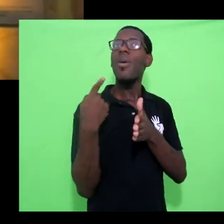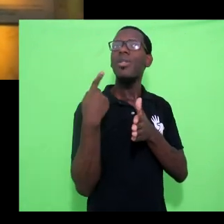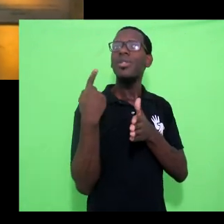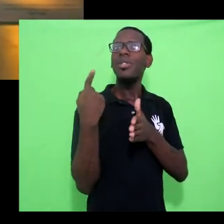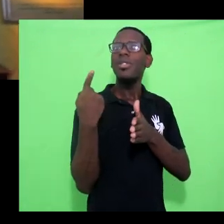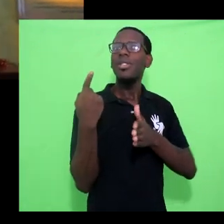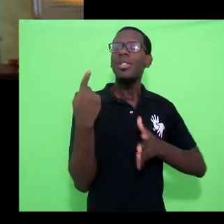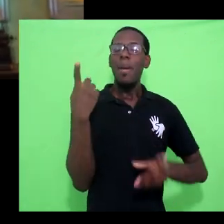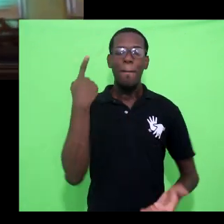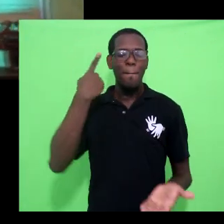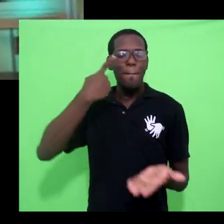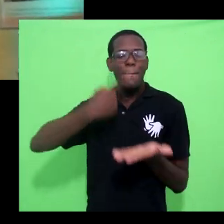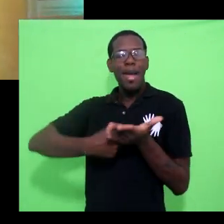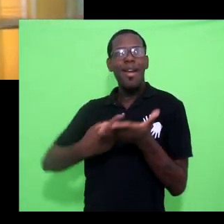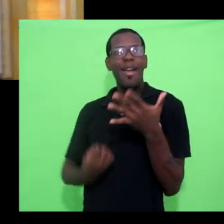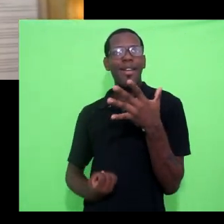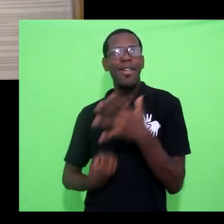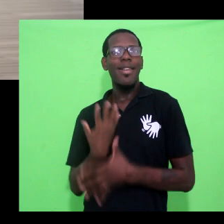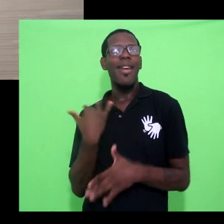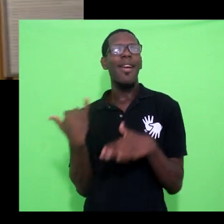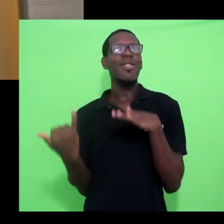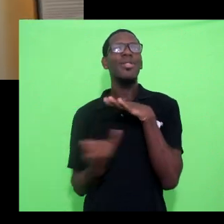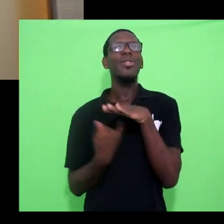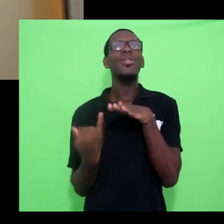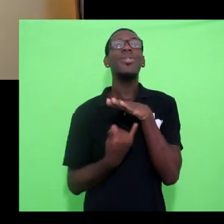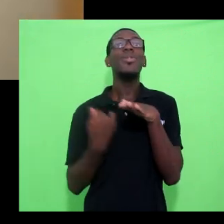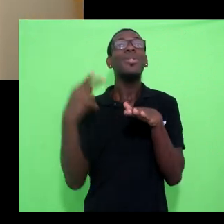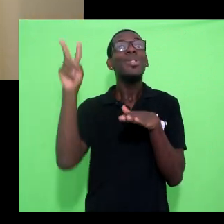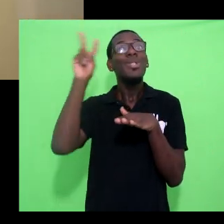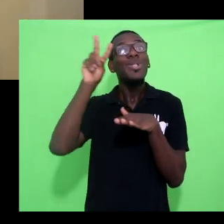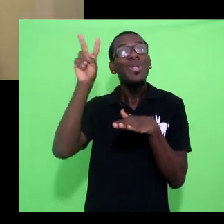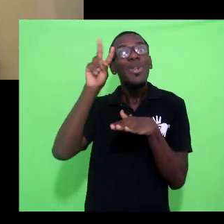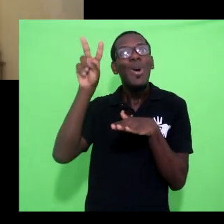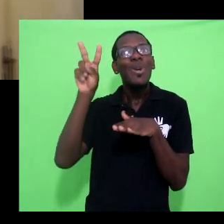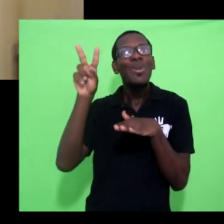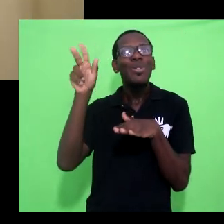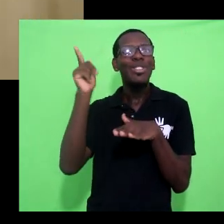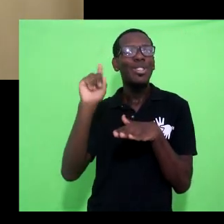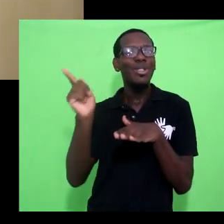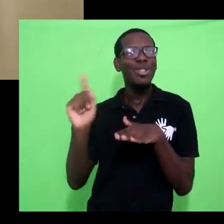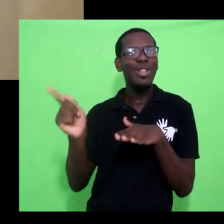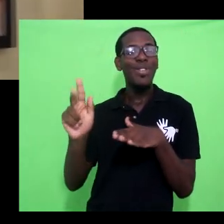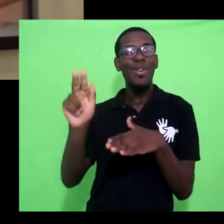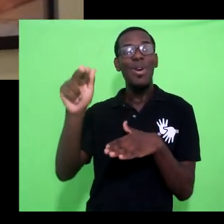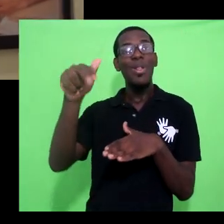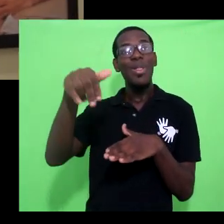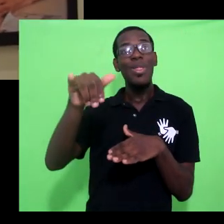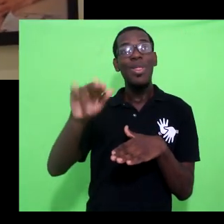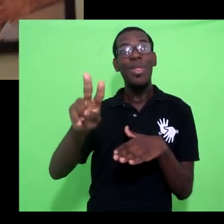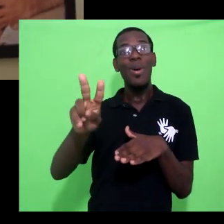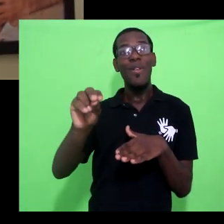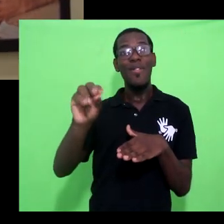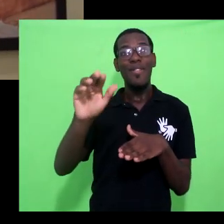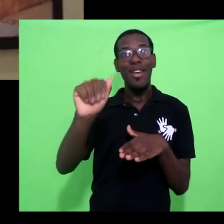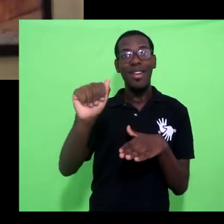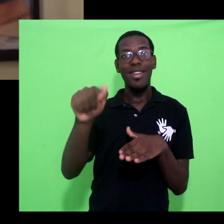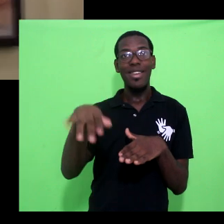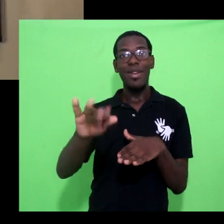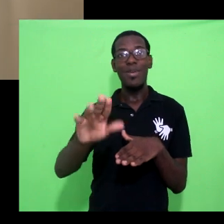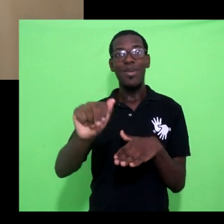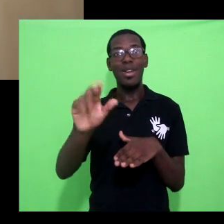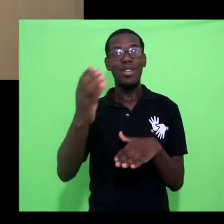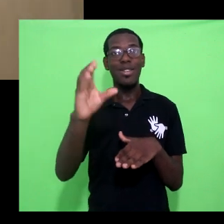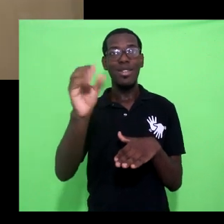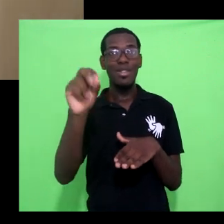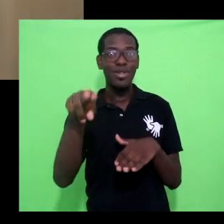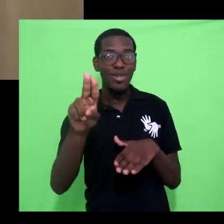mata, no alto da serra, no pé da serra. E a partir daí, nós resolvemos mais tarde criar o